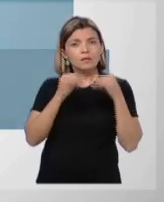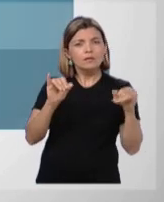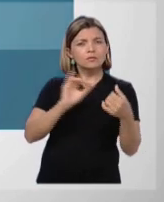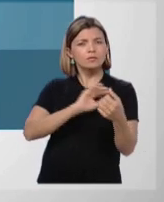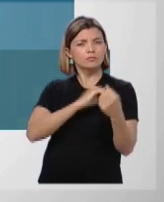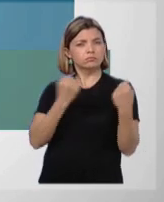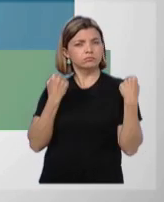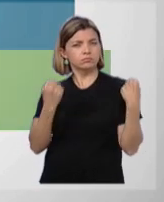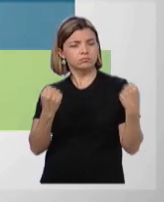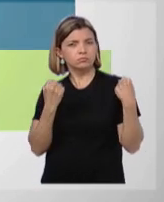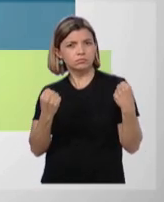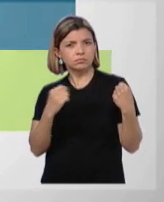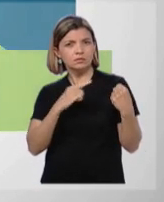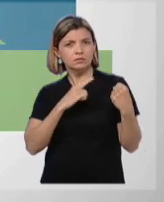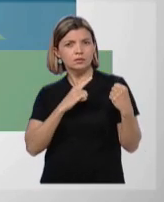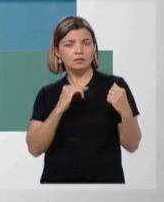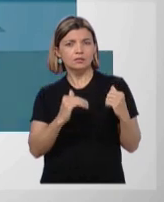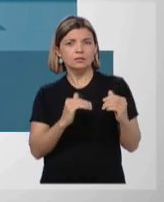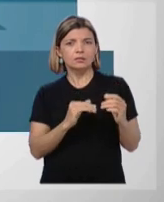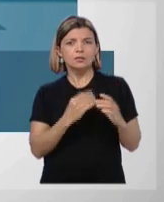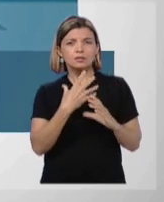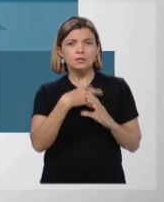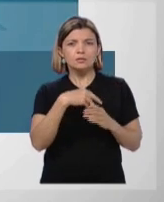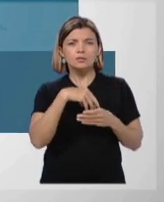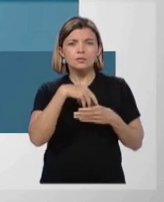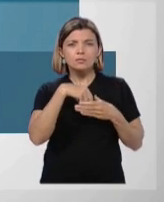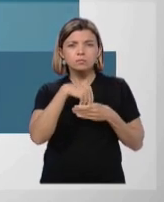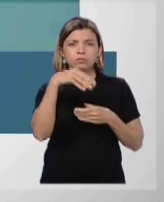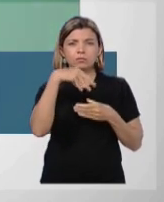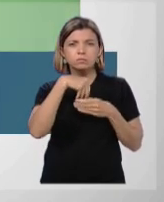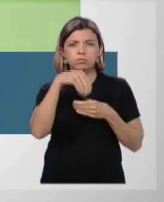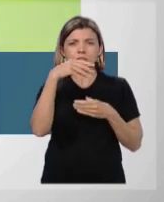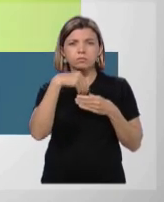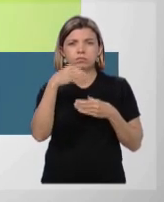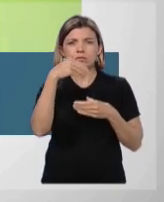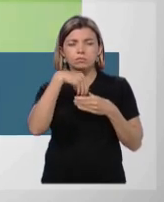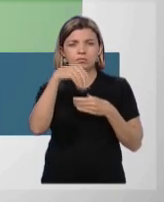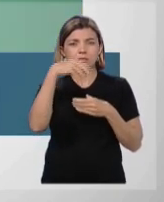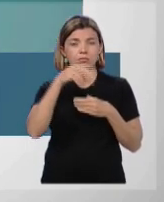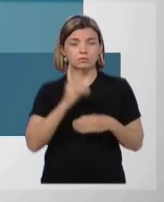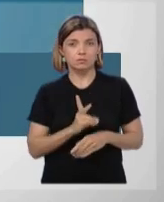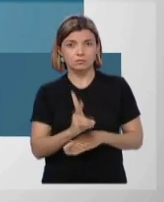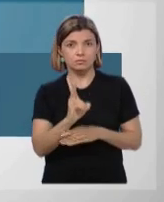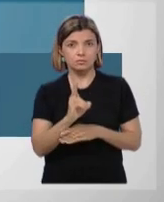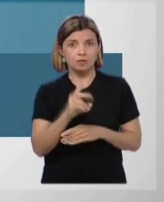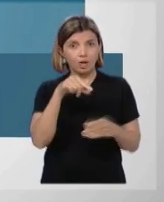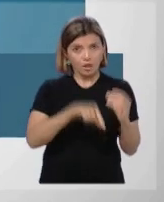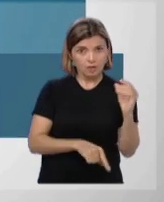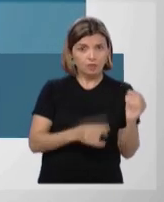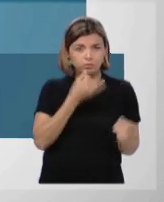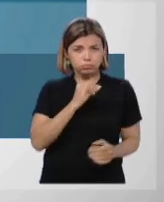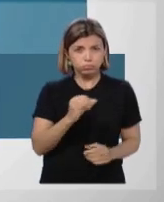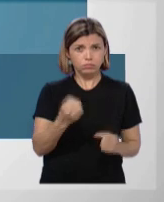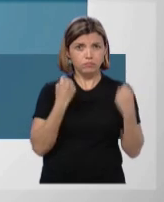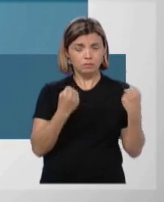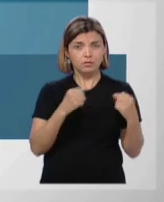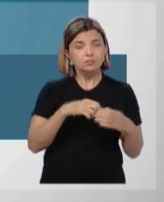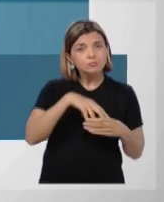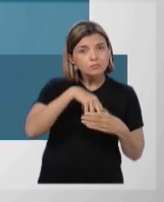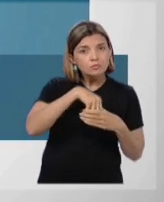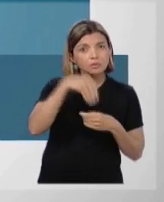Mas a energia que é transmitida para um nível trófico superior é sempre menor do que aquela presente no nível